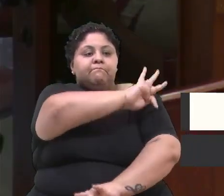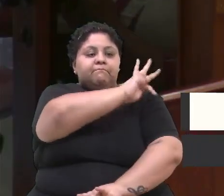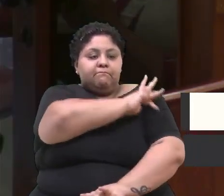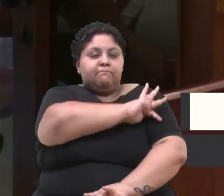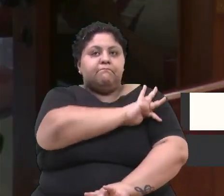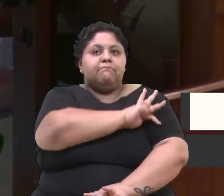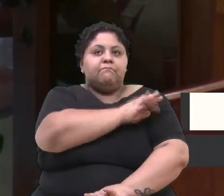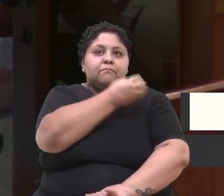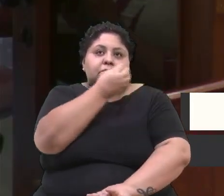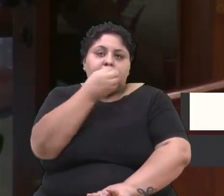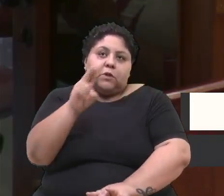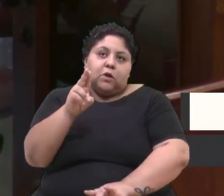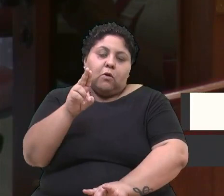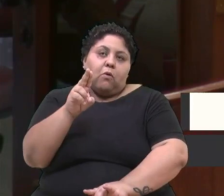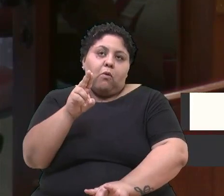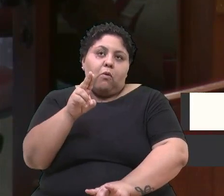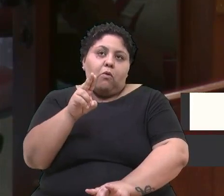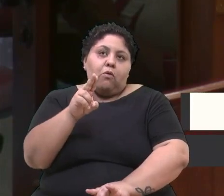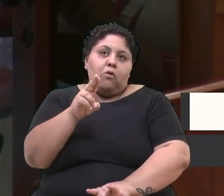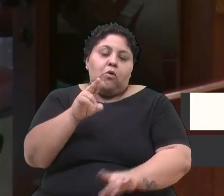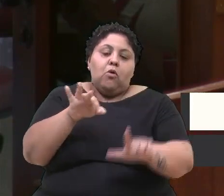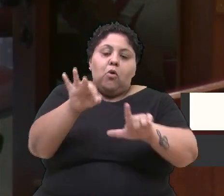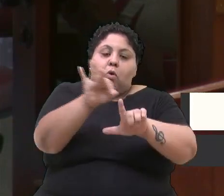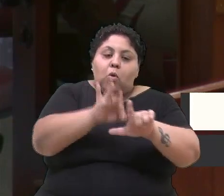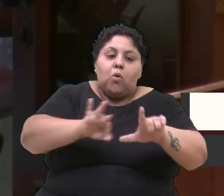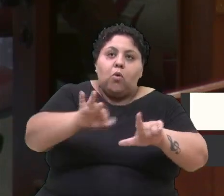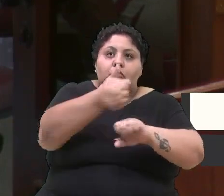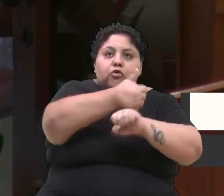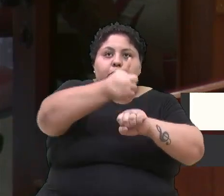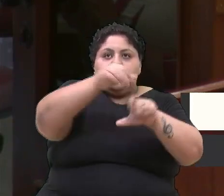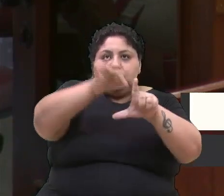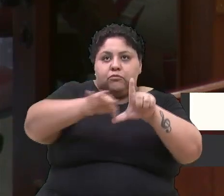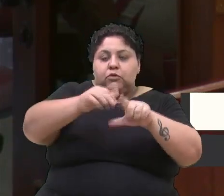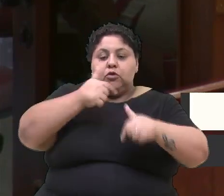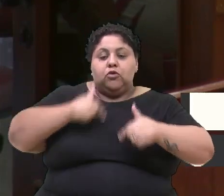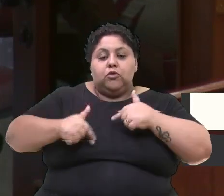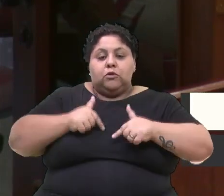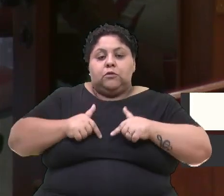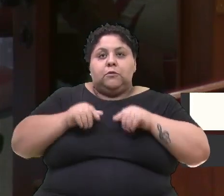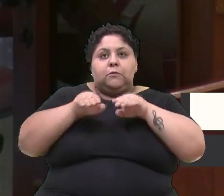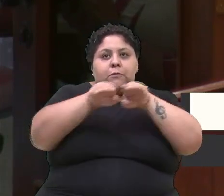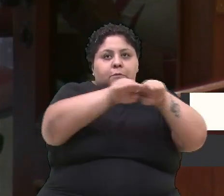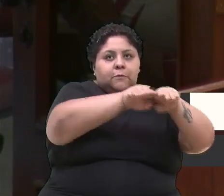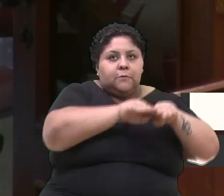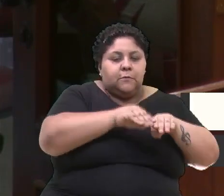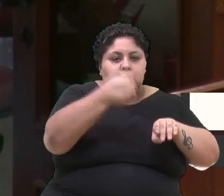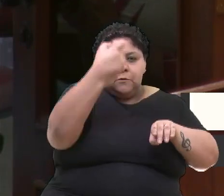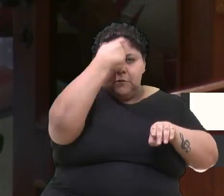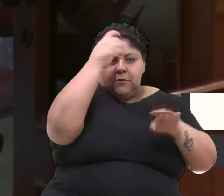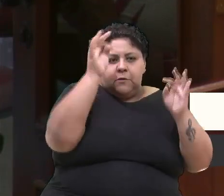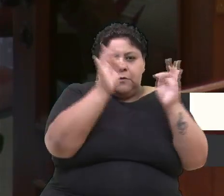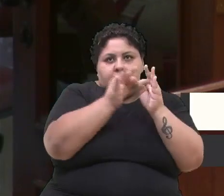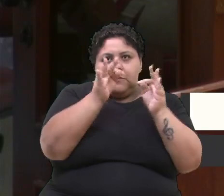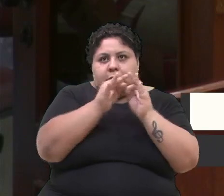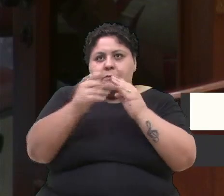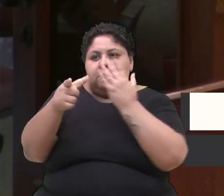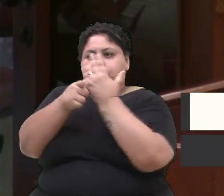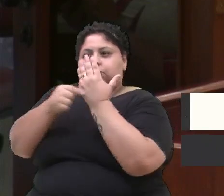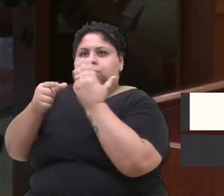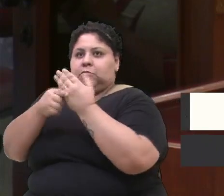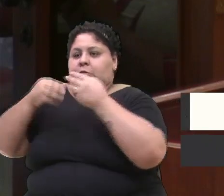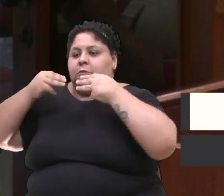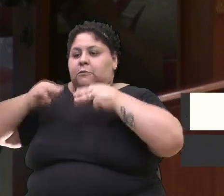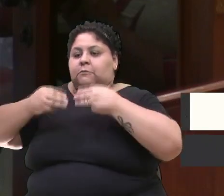ou consultor comercial, o trabalho desse profissional alia conhecimento técnico e habilidade de marketing